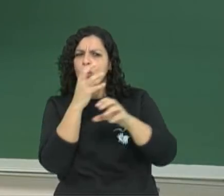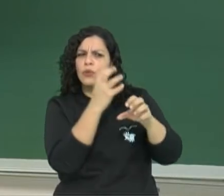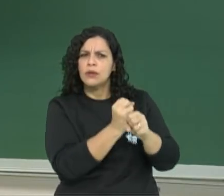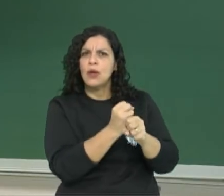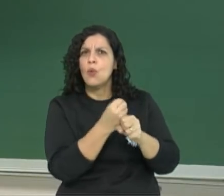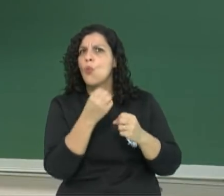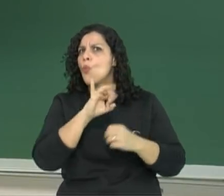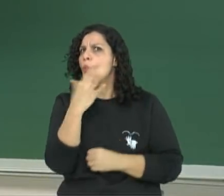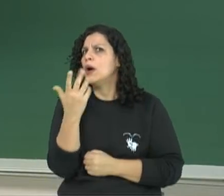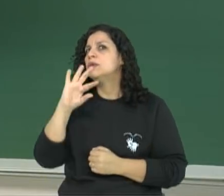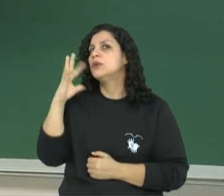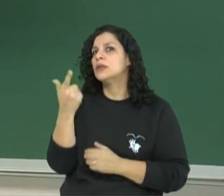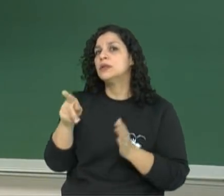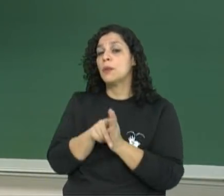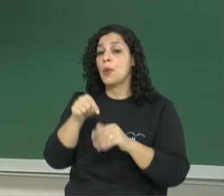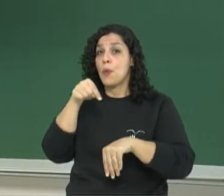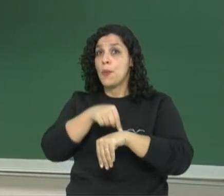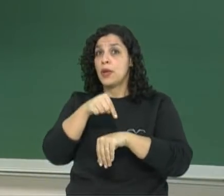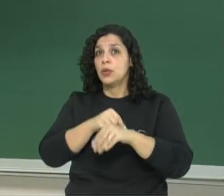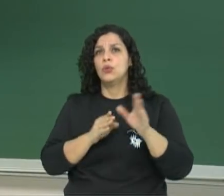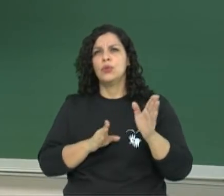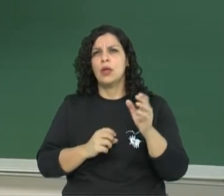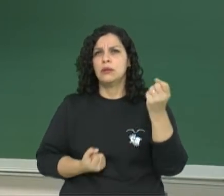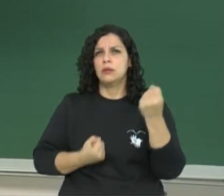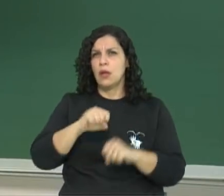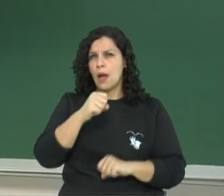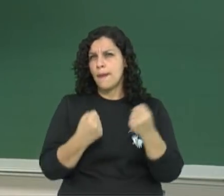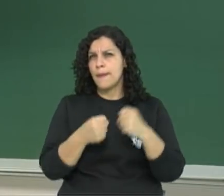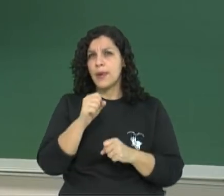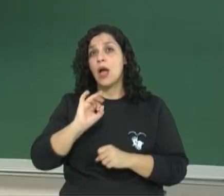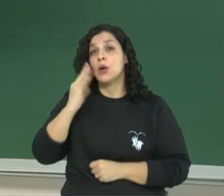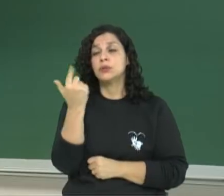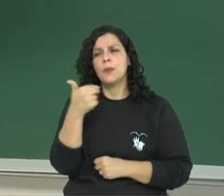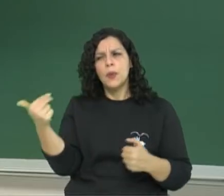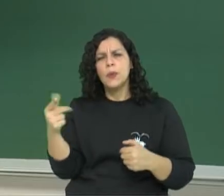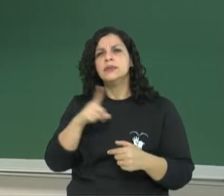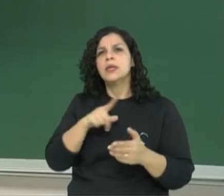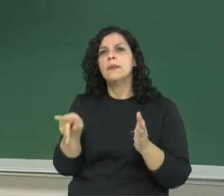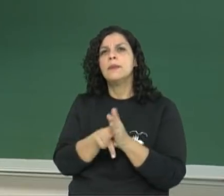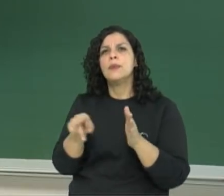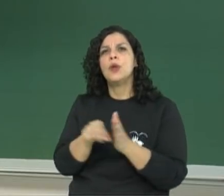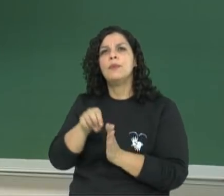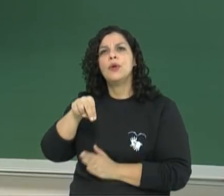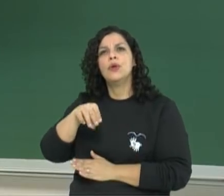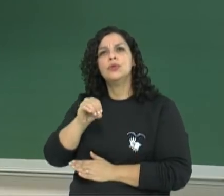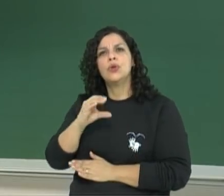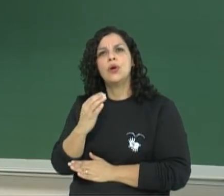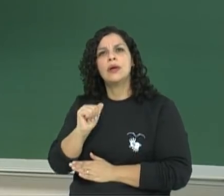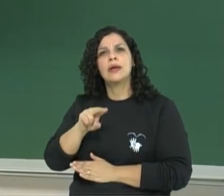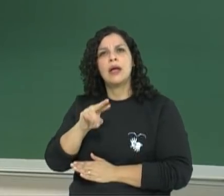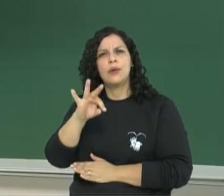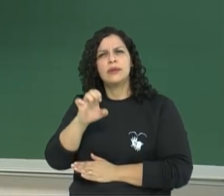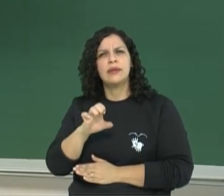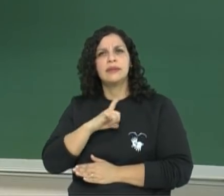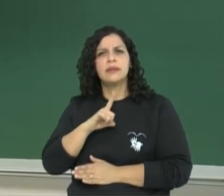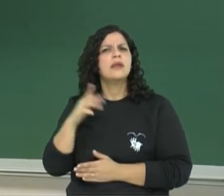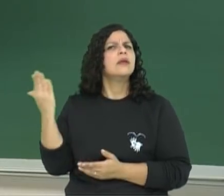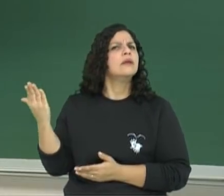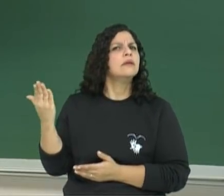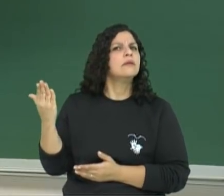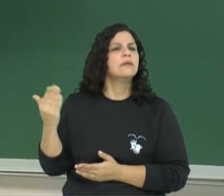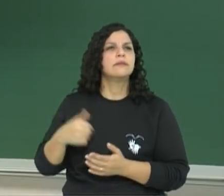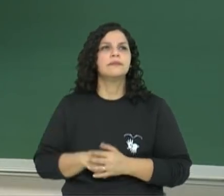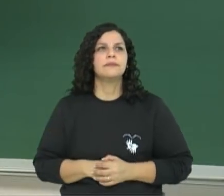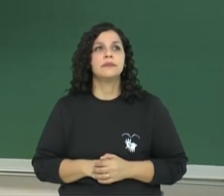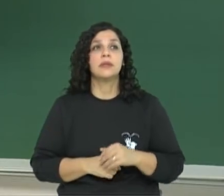ali nós aprendemos que em um determinado momento da luta, se algo acontecer, é considerado um nocaute técnico. Então,